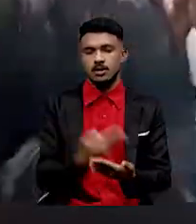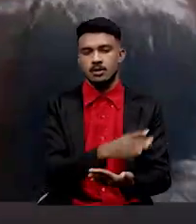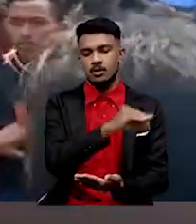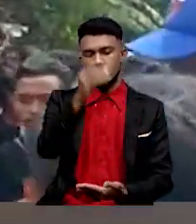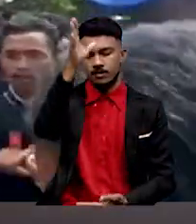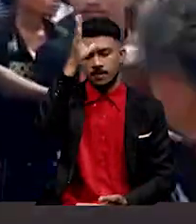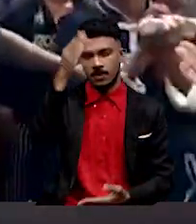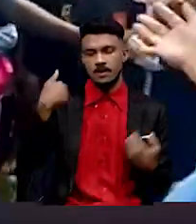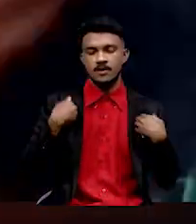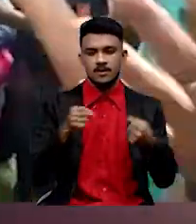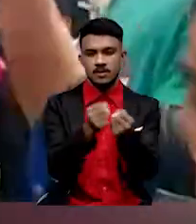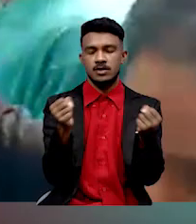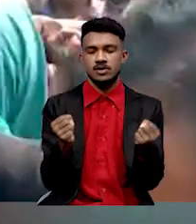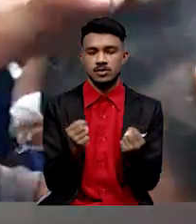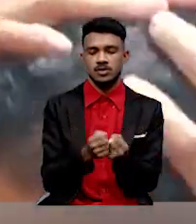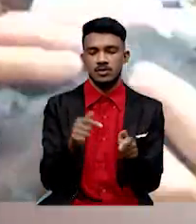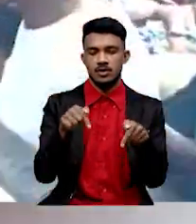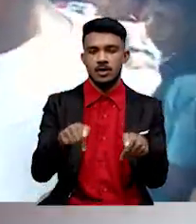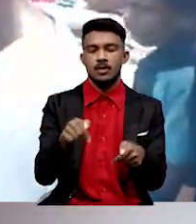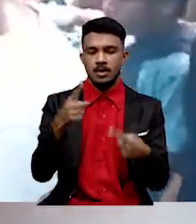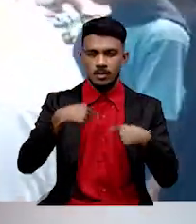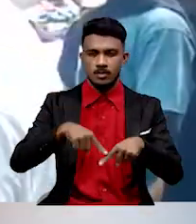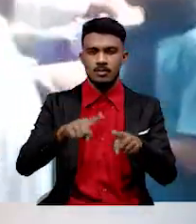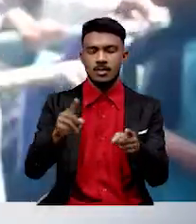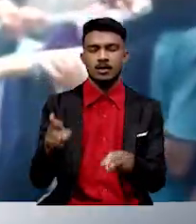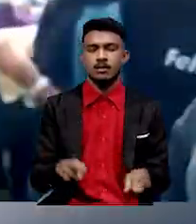Sibuni Rasik, banhira tenta hakur mota tamba